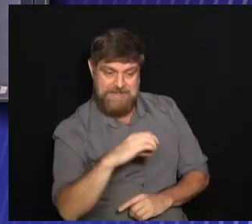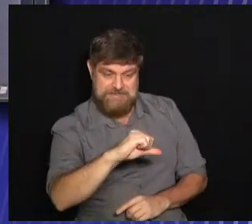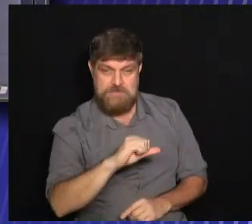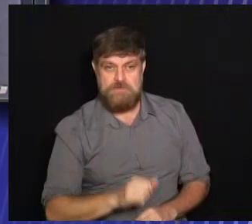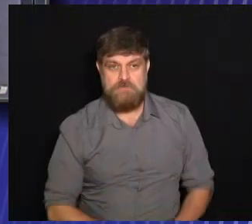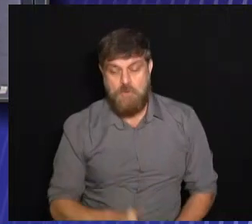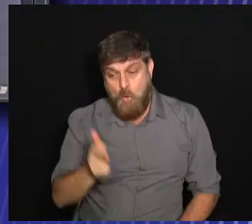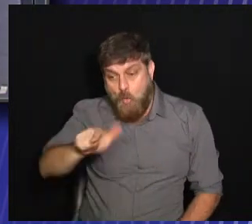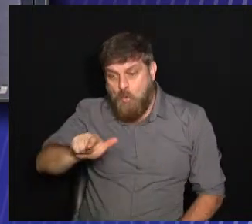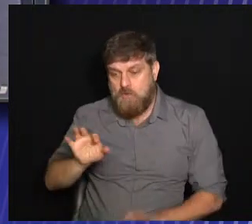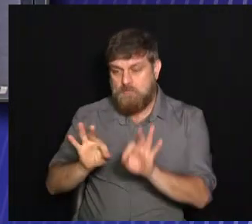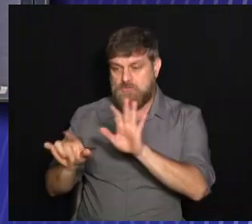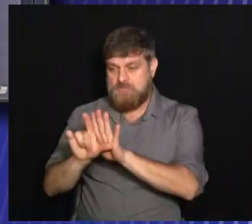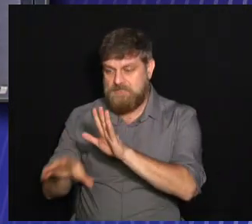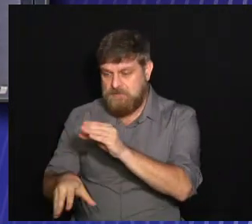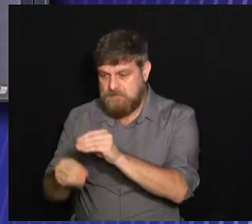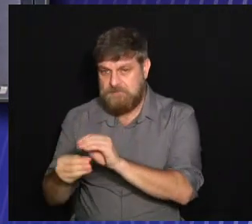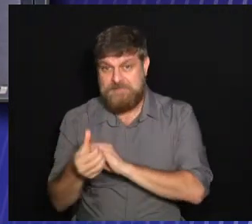65/2019 e o outro é o